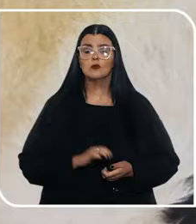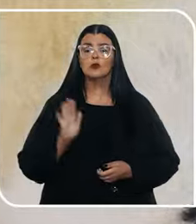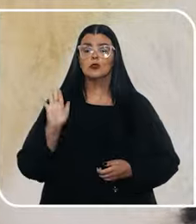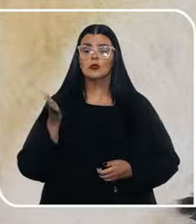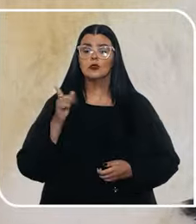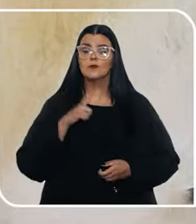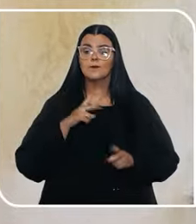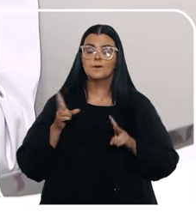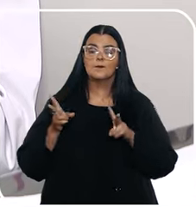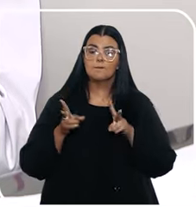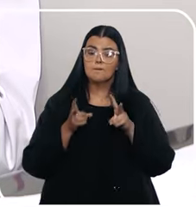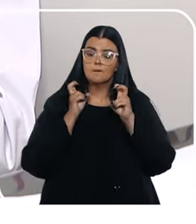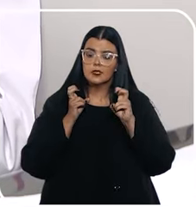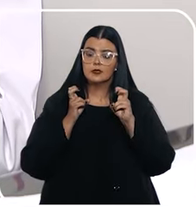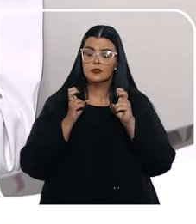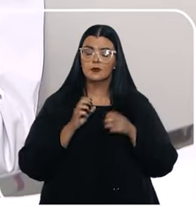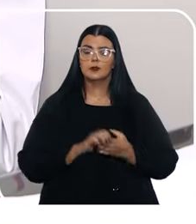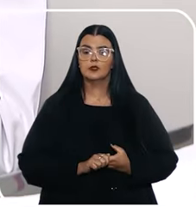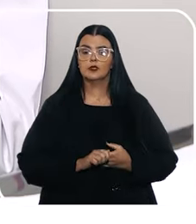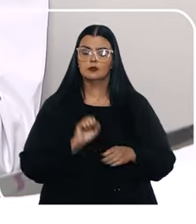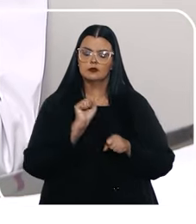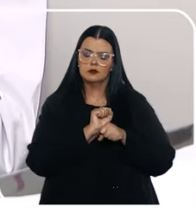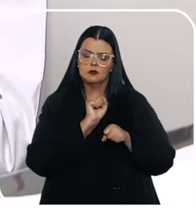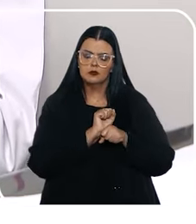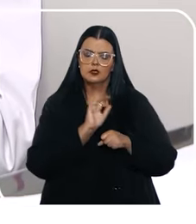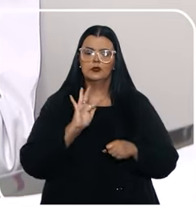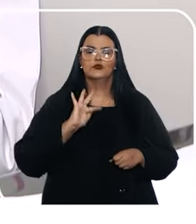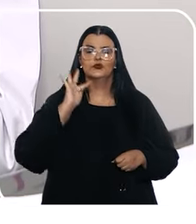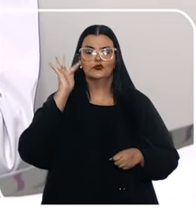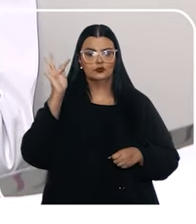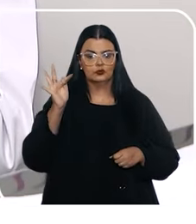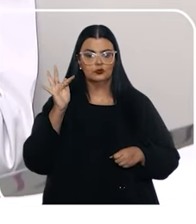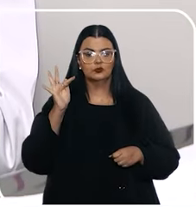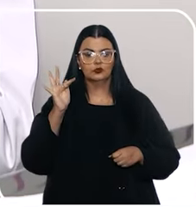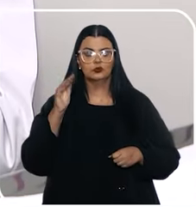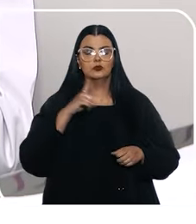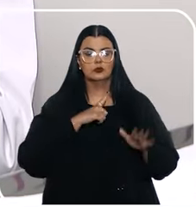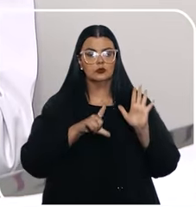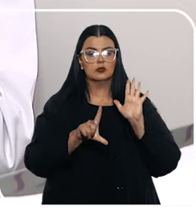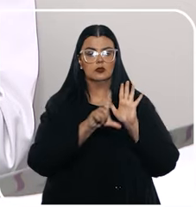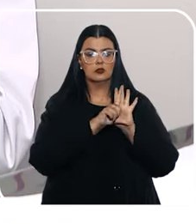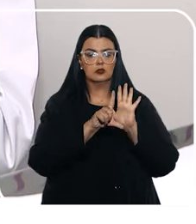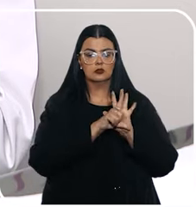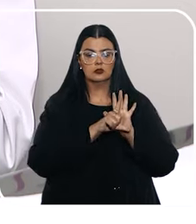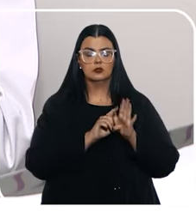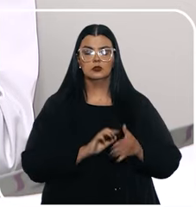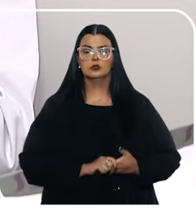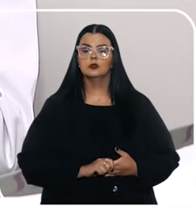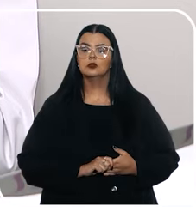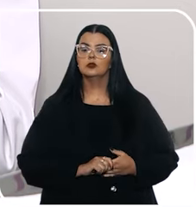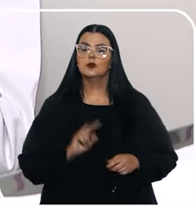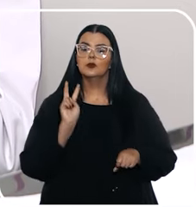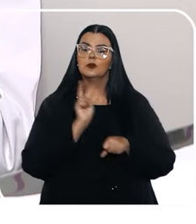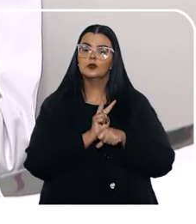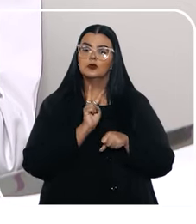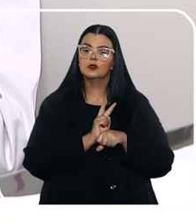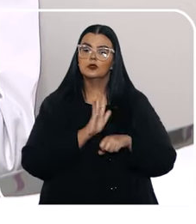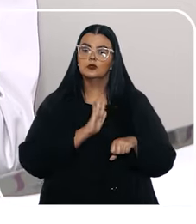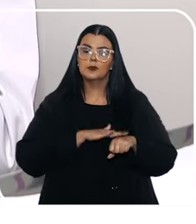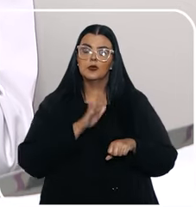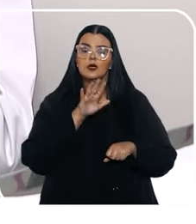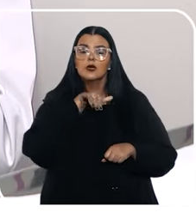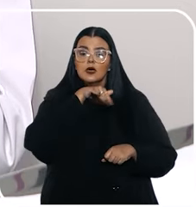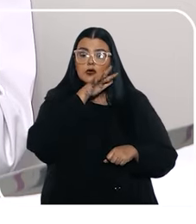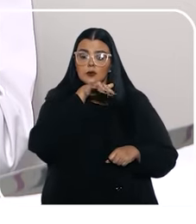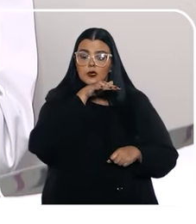O que vemos atualmente e o que é esperado para o futuro é cada vez legislações que protejam mais